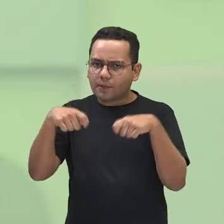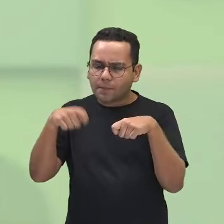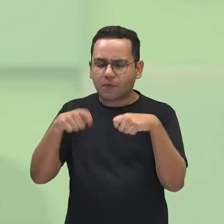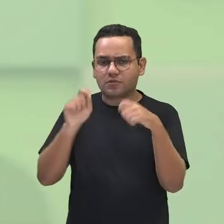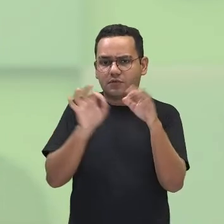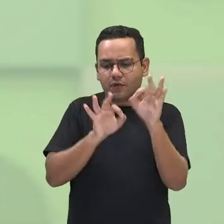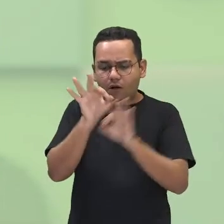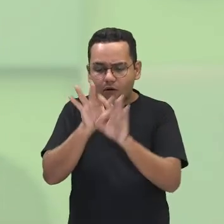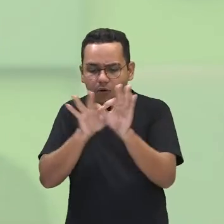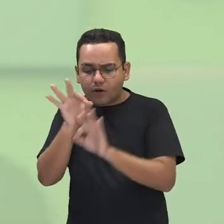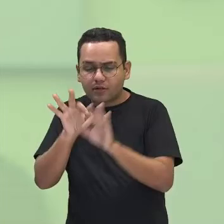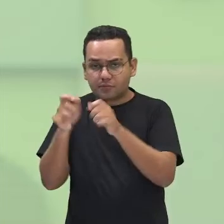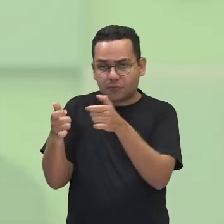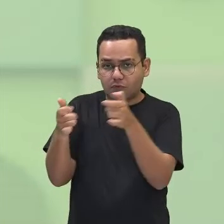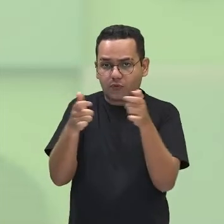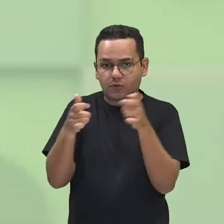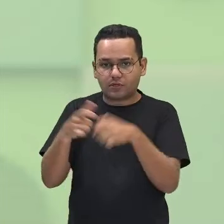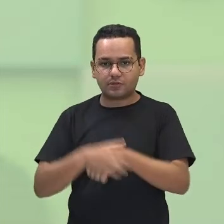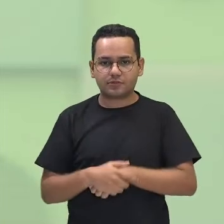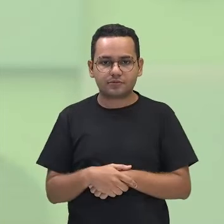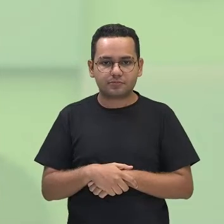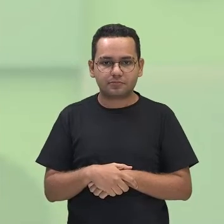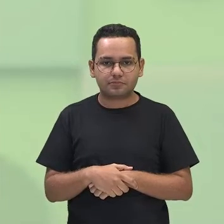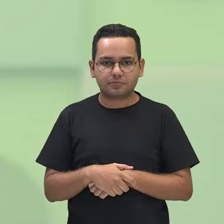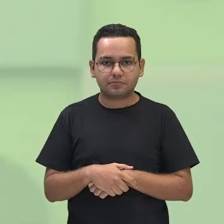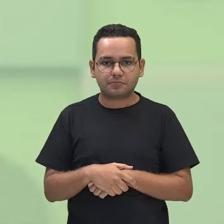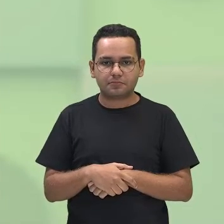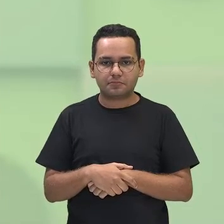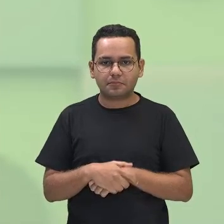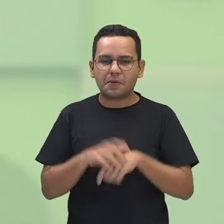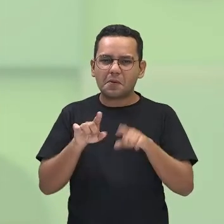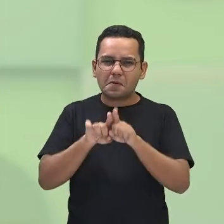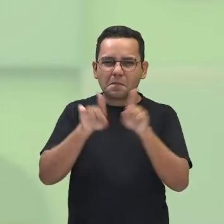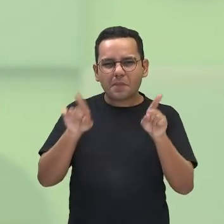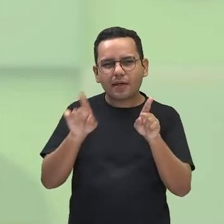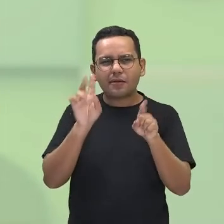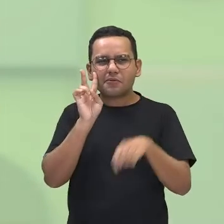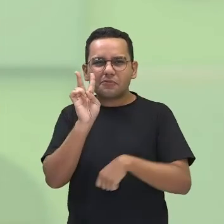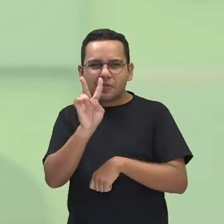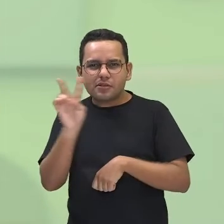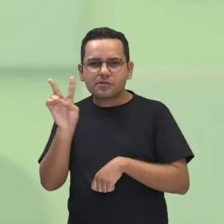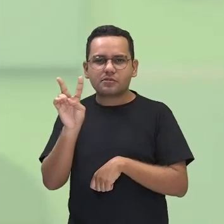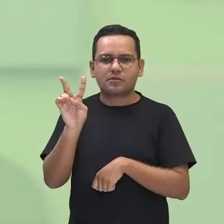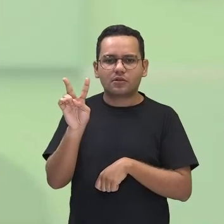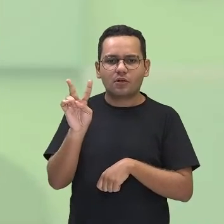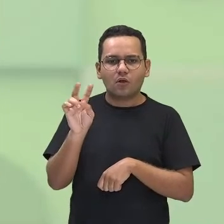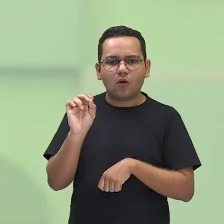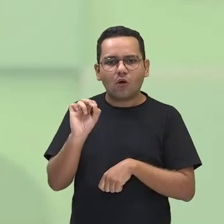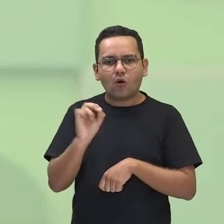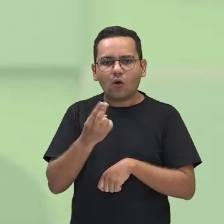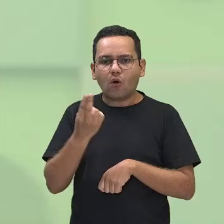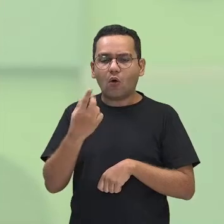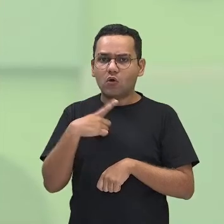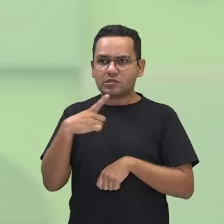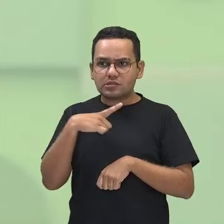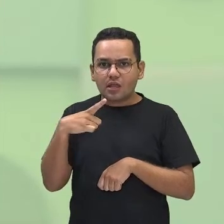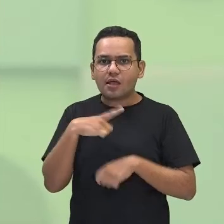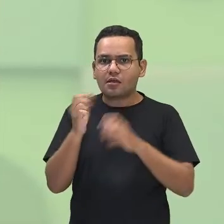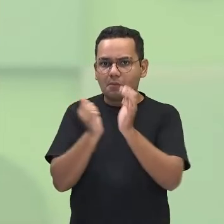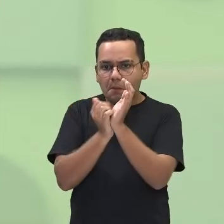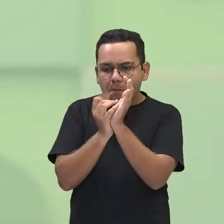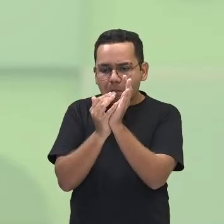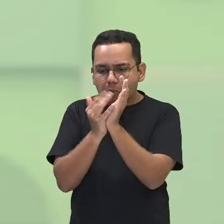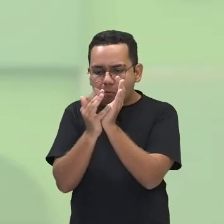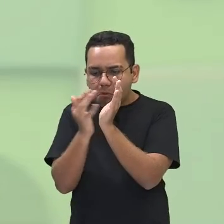não observamos, não é vistoso aos olhos, mas também elas são polinizadas,